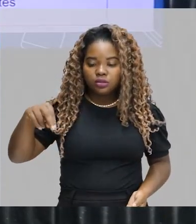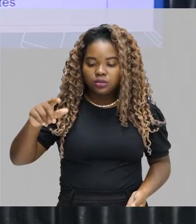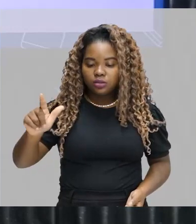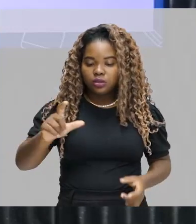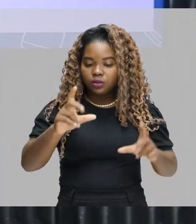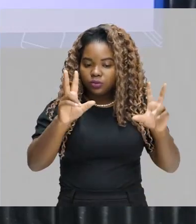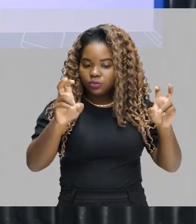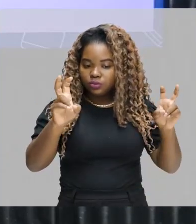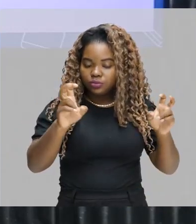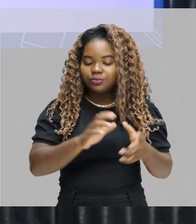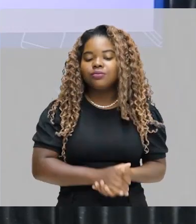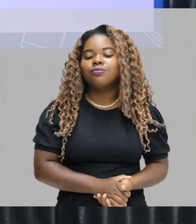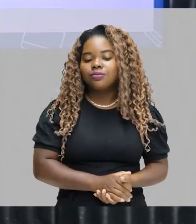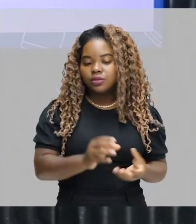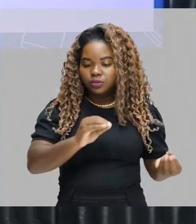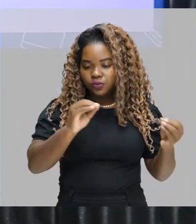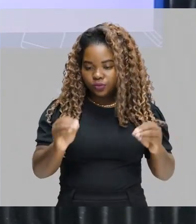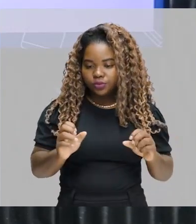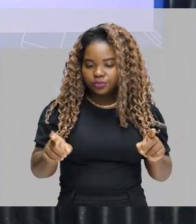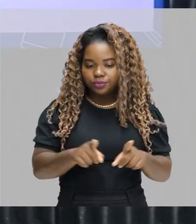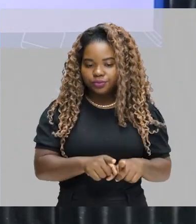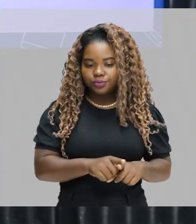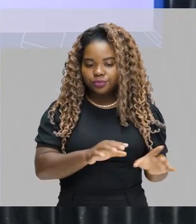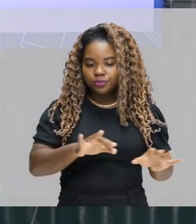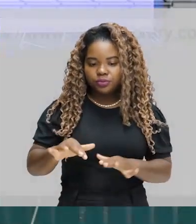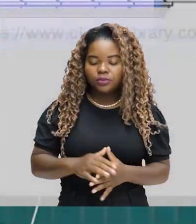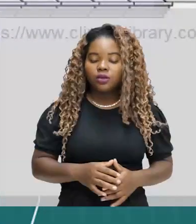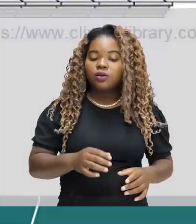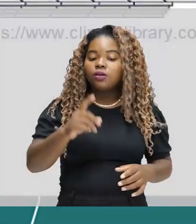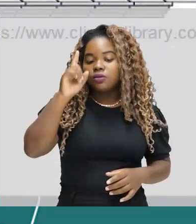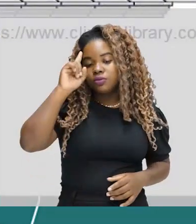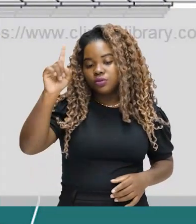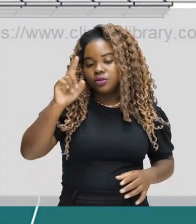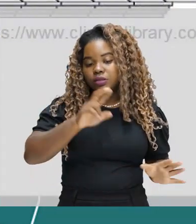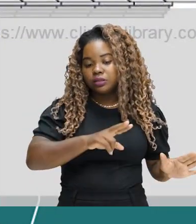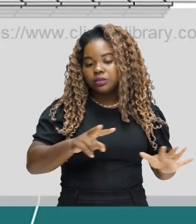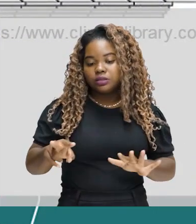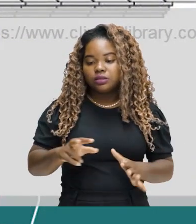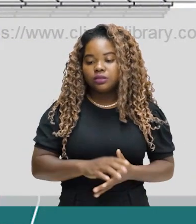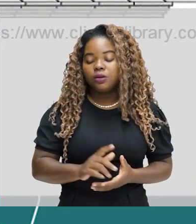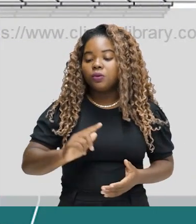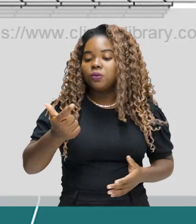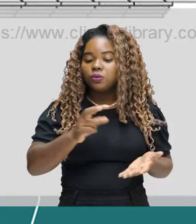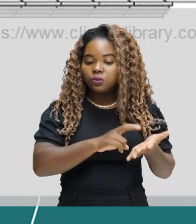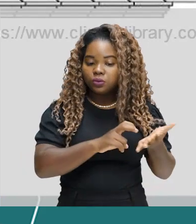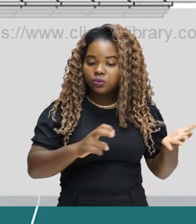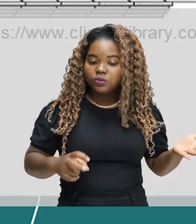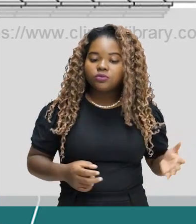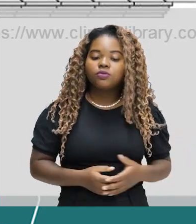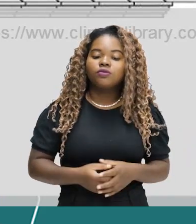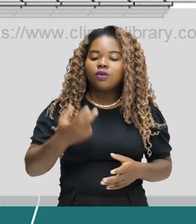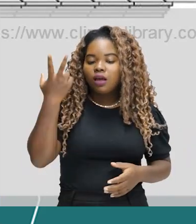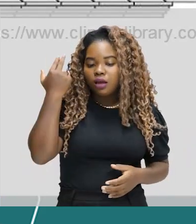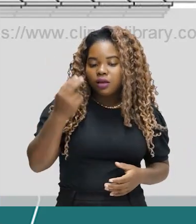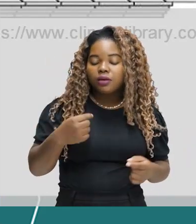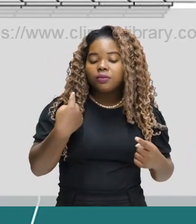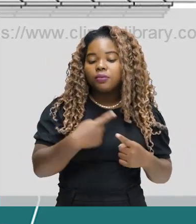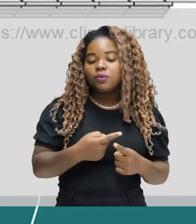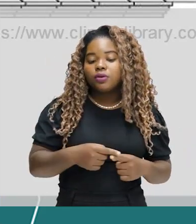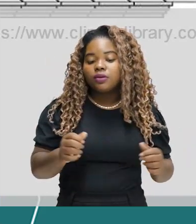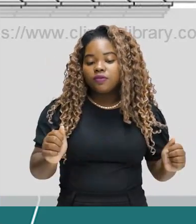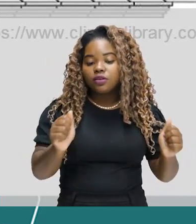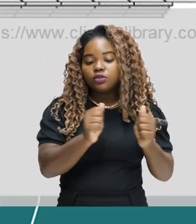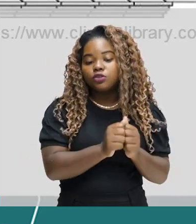questão numérica chama atenção. Falando dos dias da semana, outro vocabulário muito comum. E por que ele vem junto